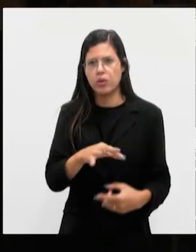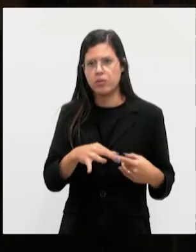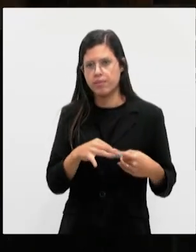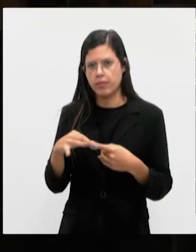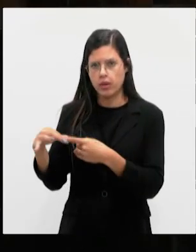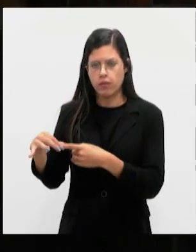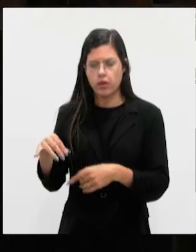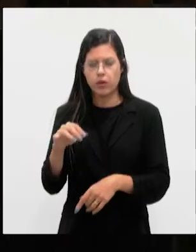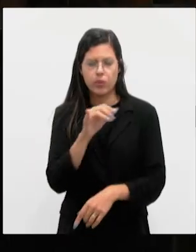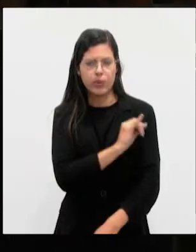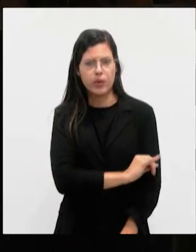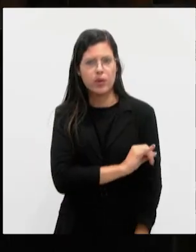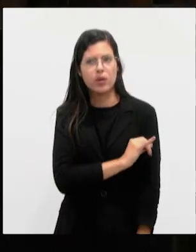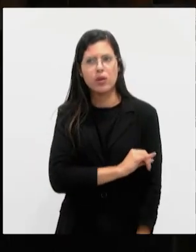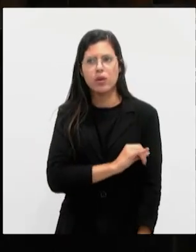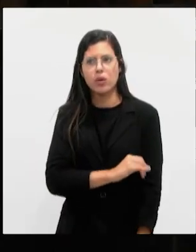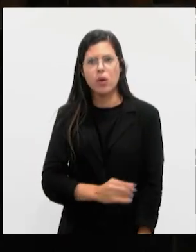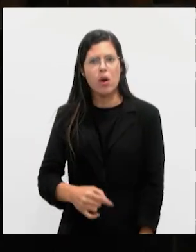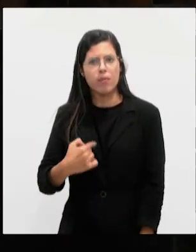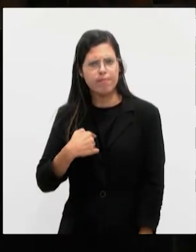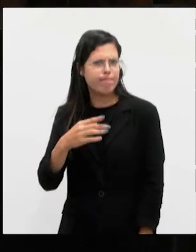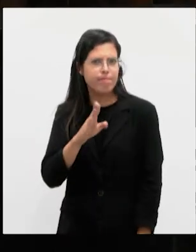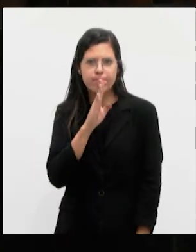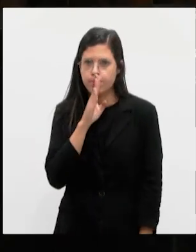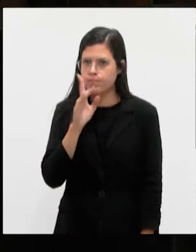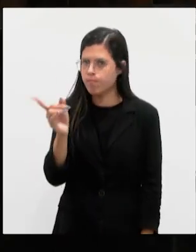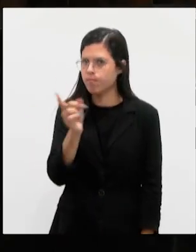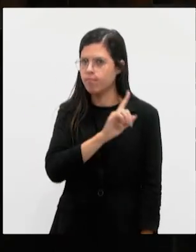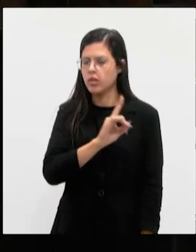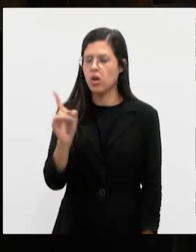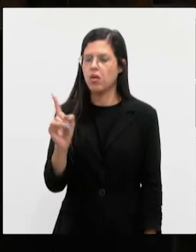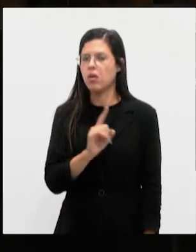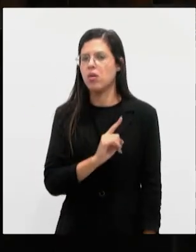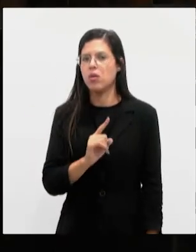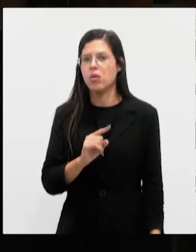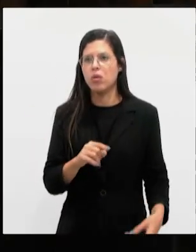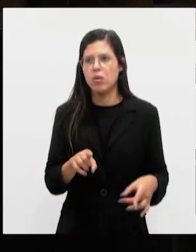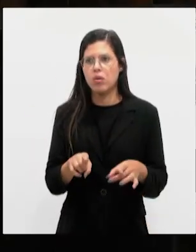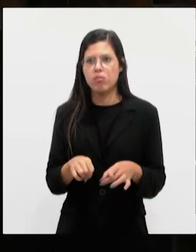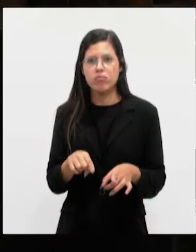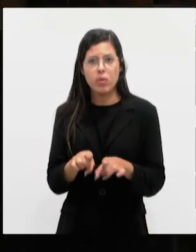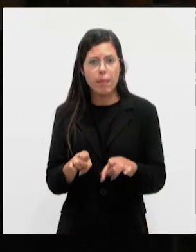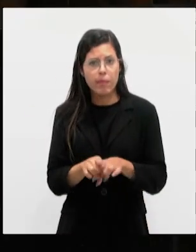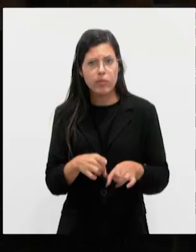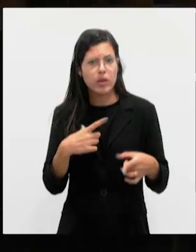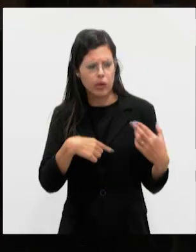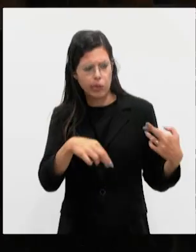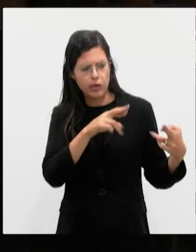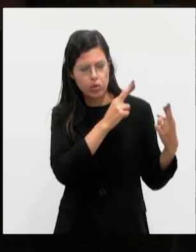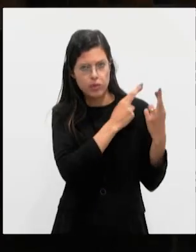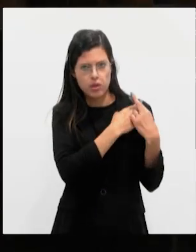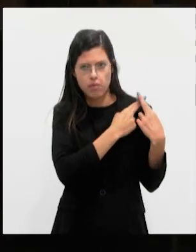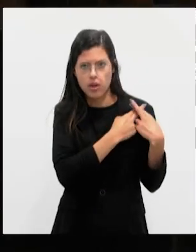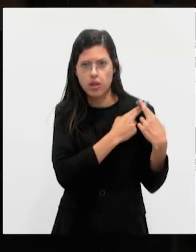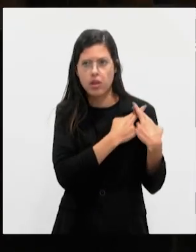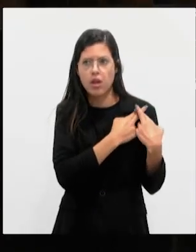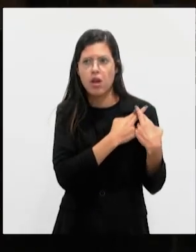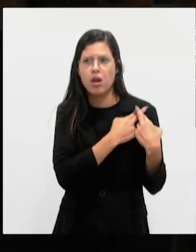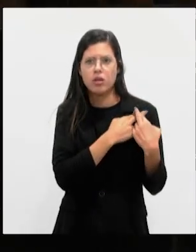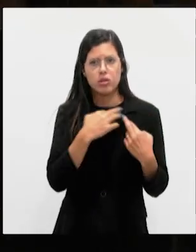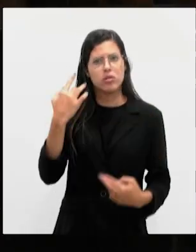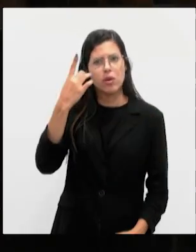carioca. Não irei me calar, não irei me eximir das minhas responsabilidades enquanto